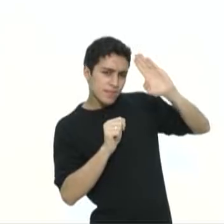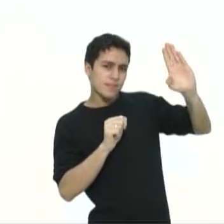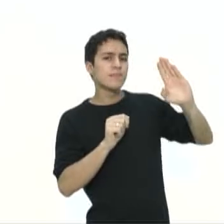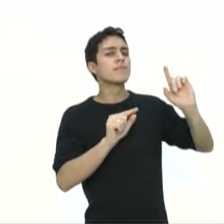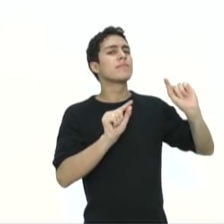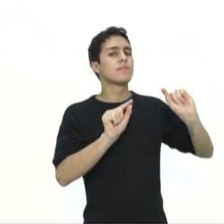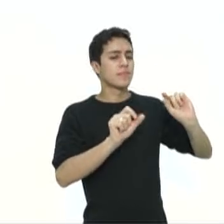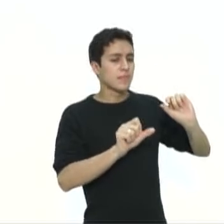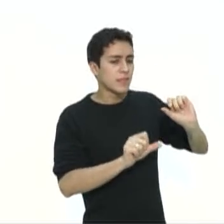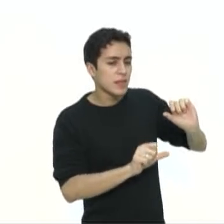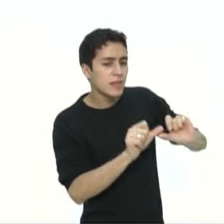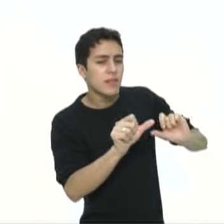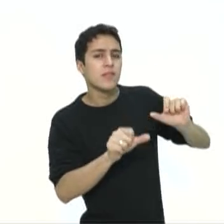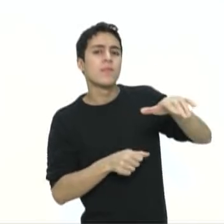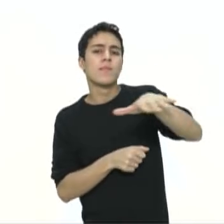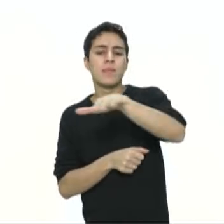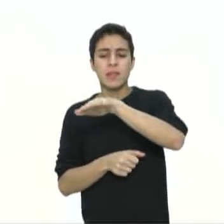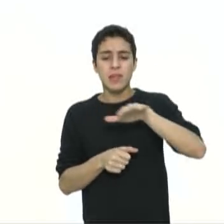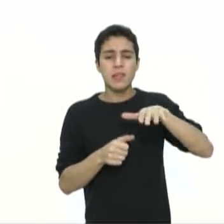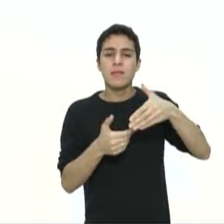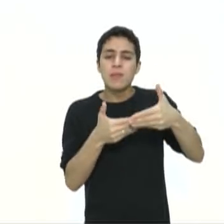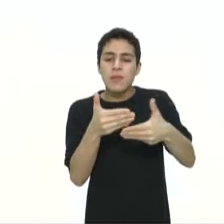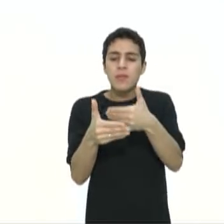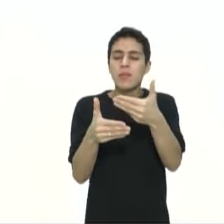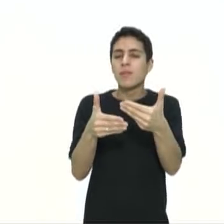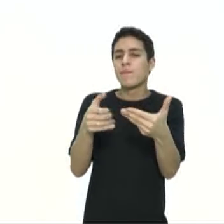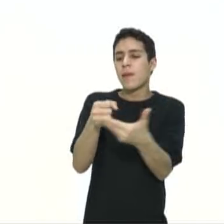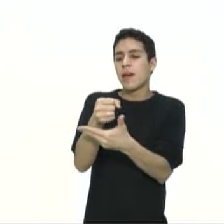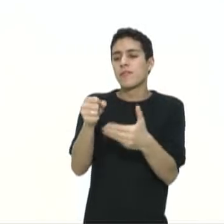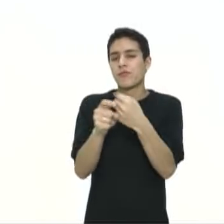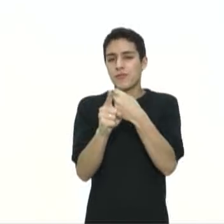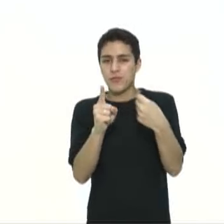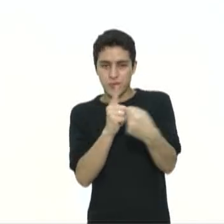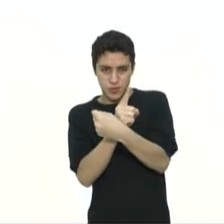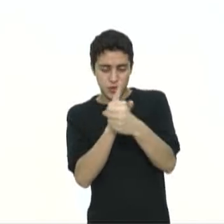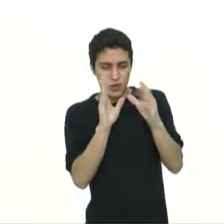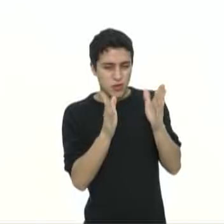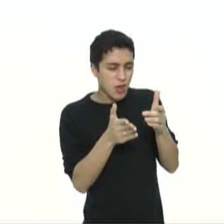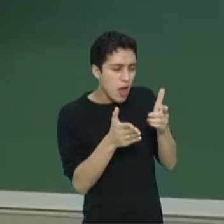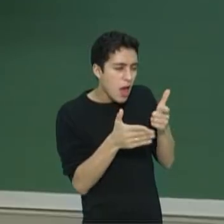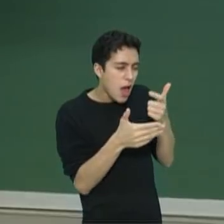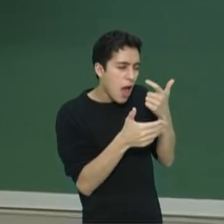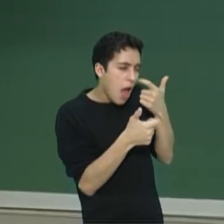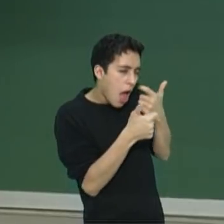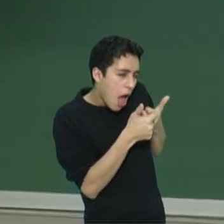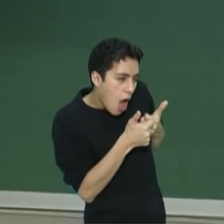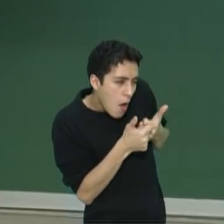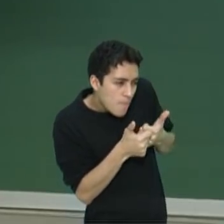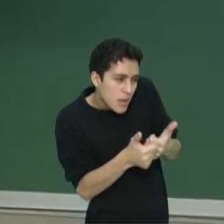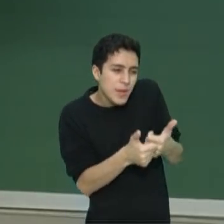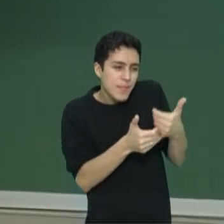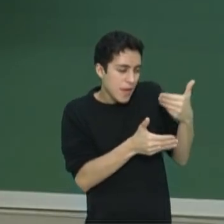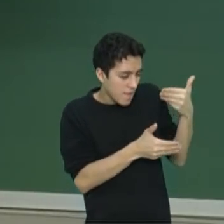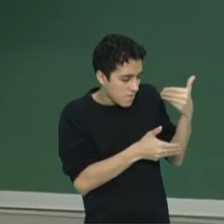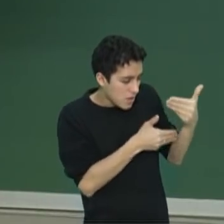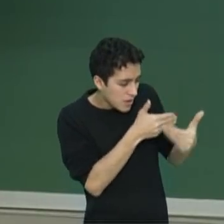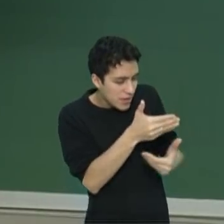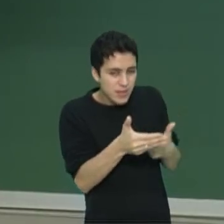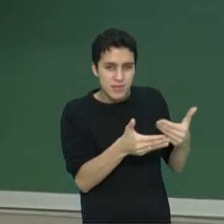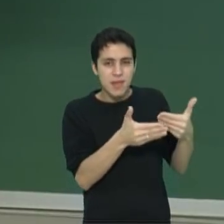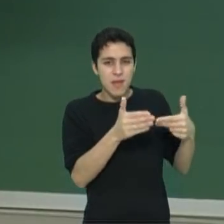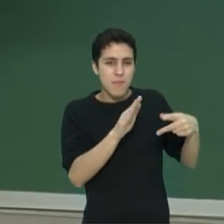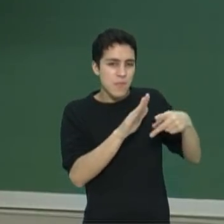de transformação do meio e de construção das bases da sociedade. Nós acompanhamos isso durante a nossa evolução técnica, né, da